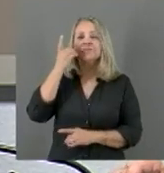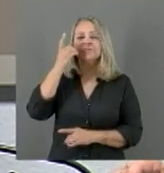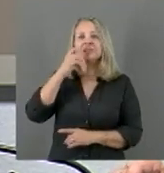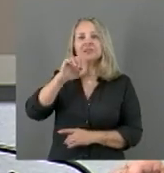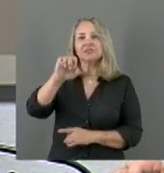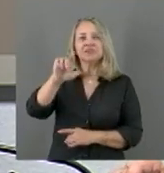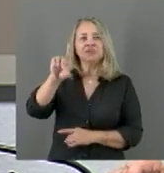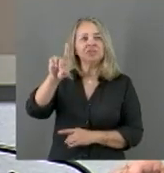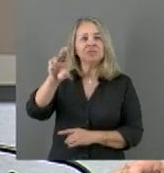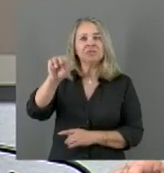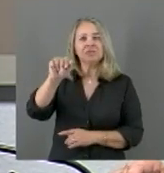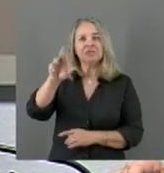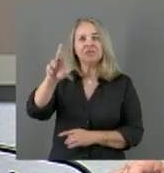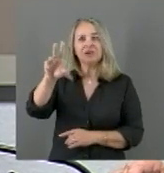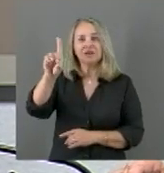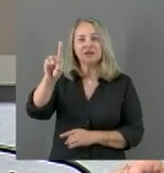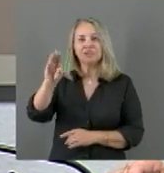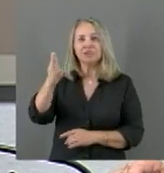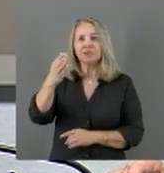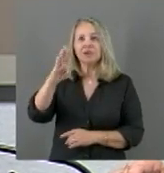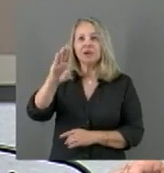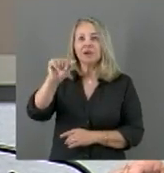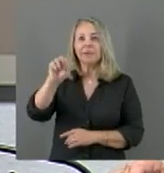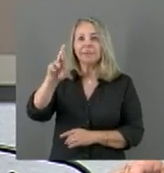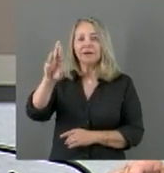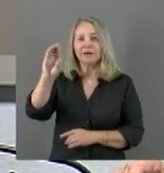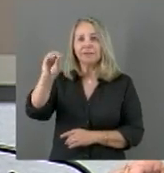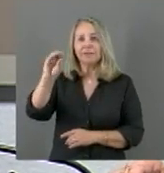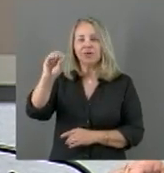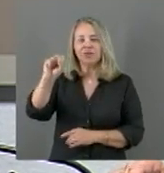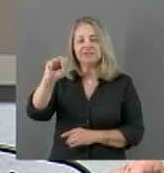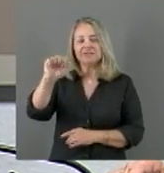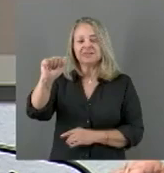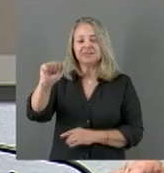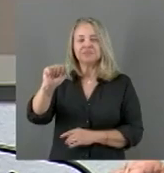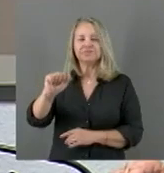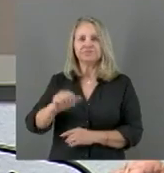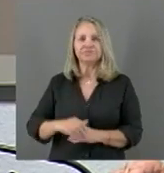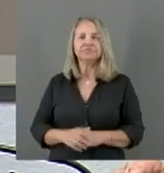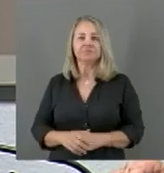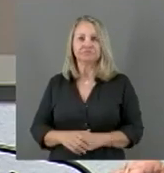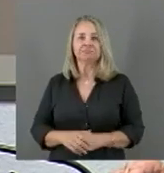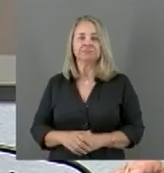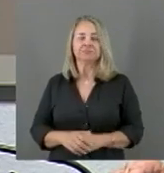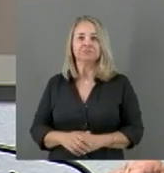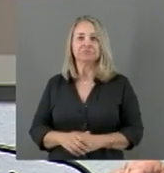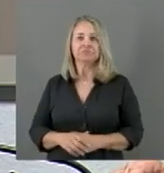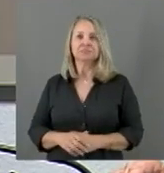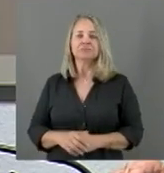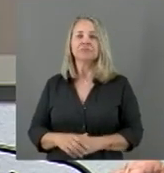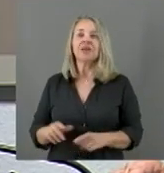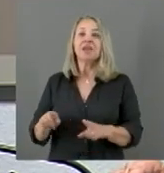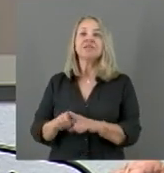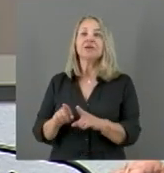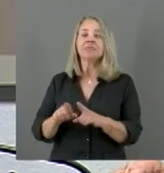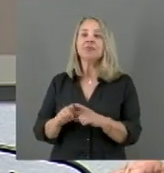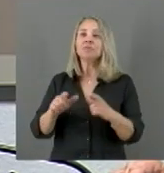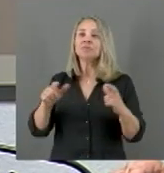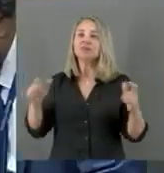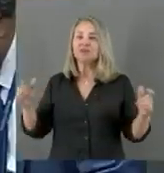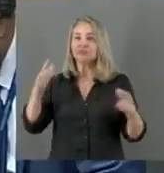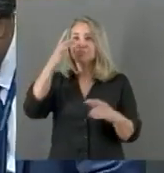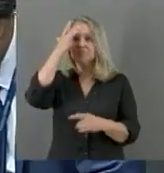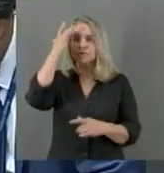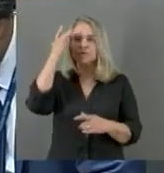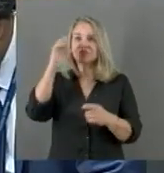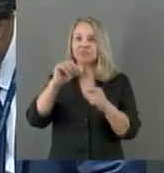Barbosa. O Paim conhece também, eu conheço há muito tempo. Eu digo, foi o grande mentor do Estatuto de